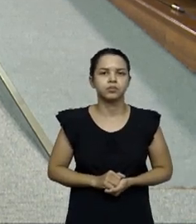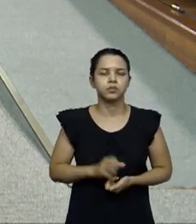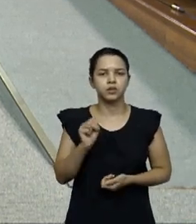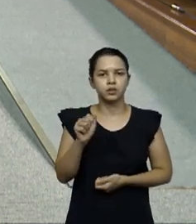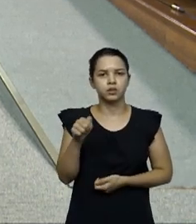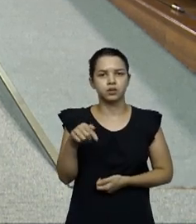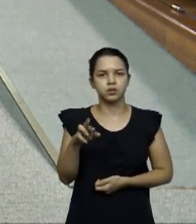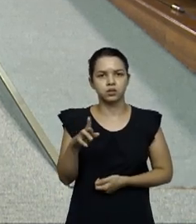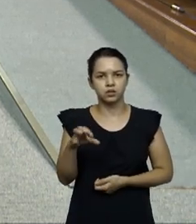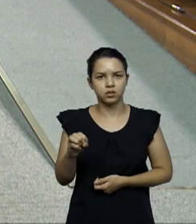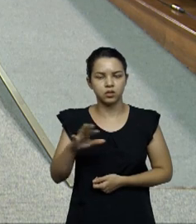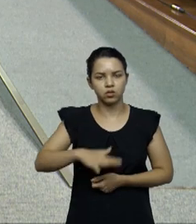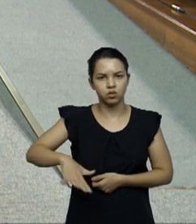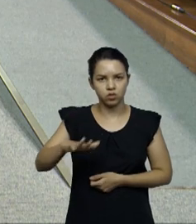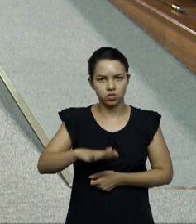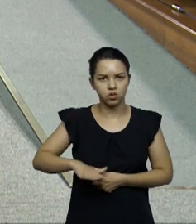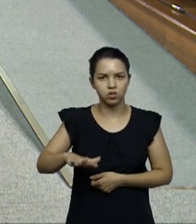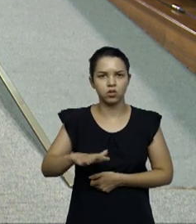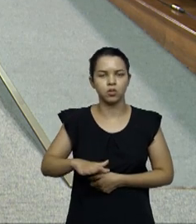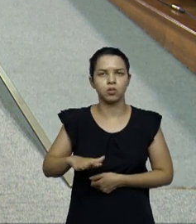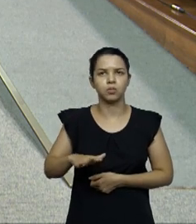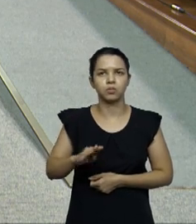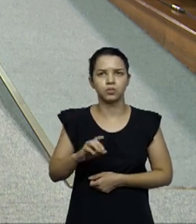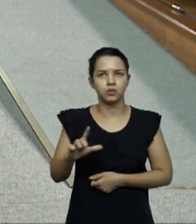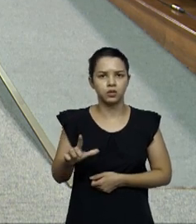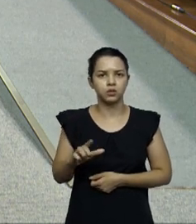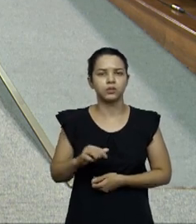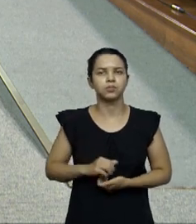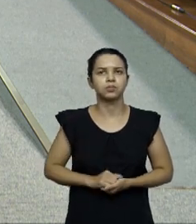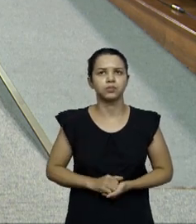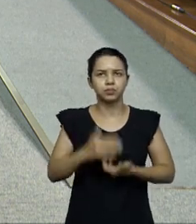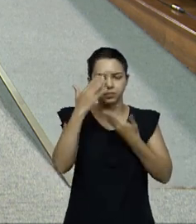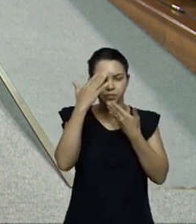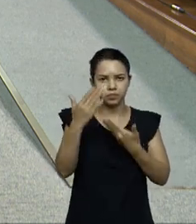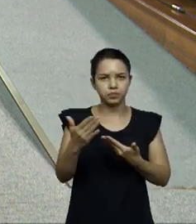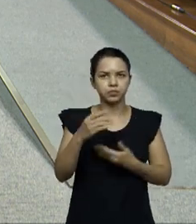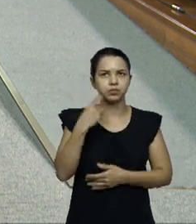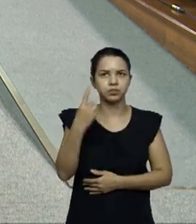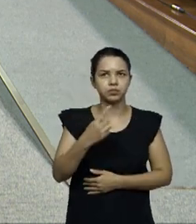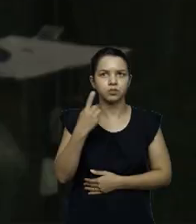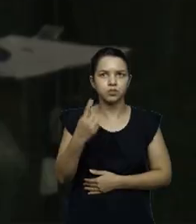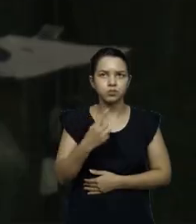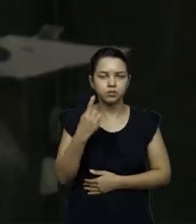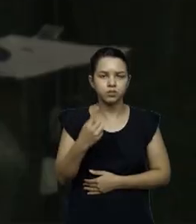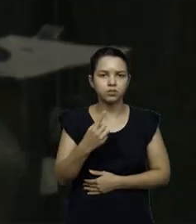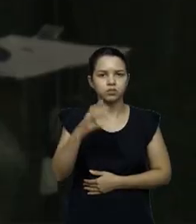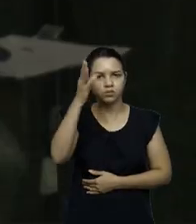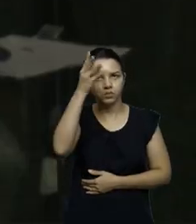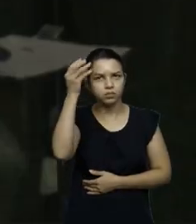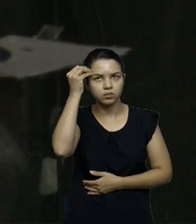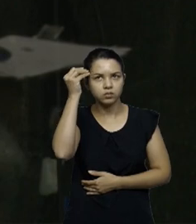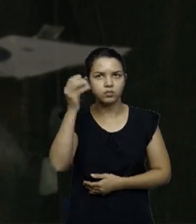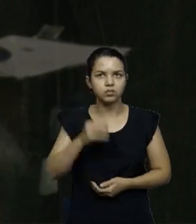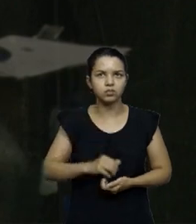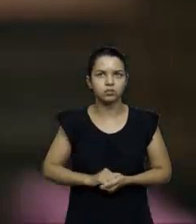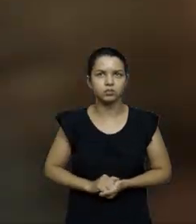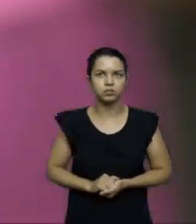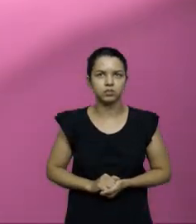sinte agradecer aí a deputada Luciane carminatti mais um professor com a quebrado